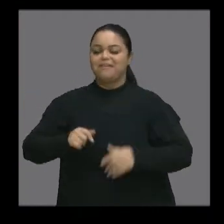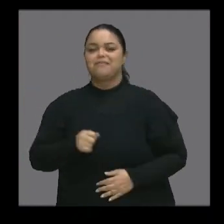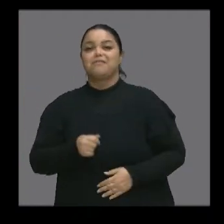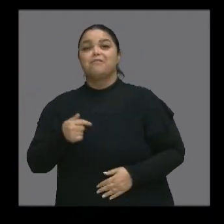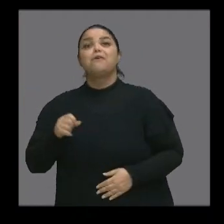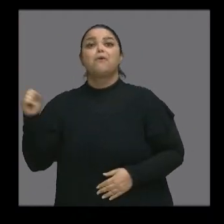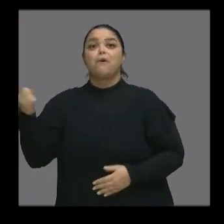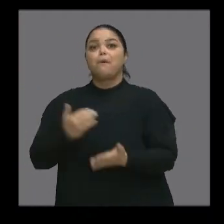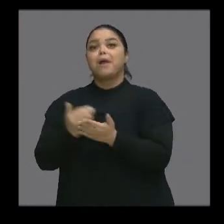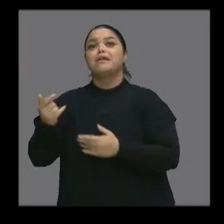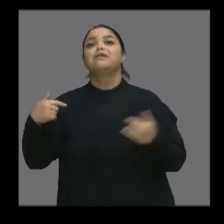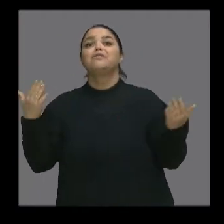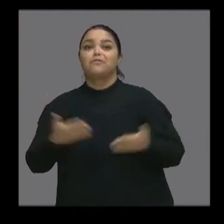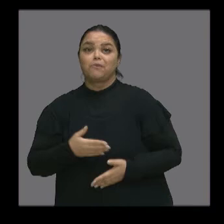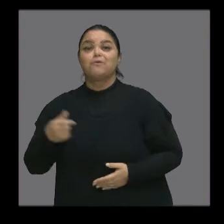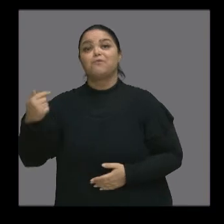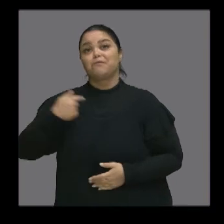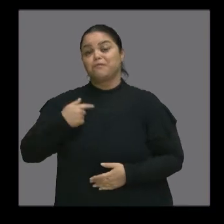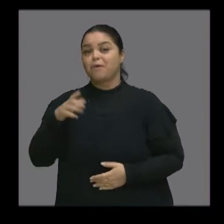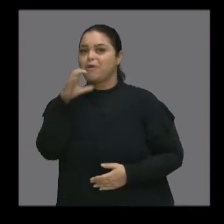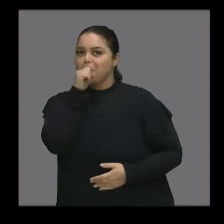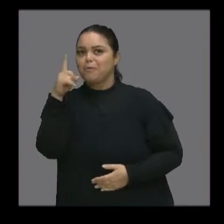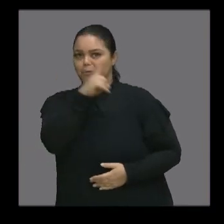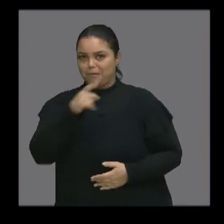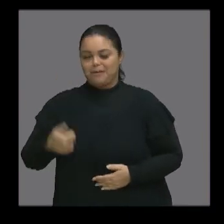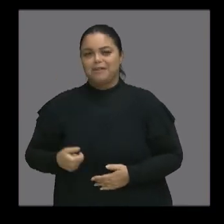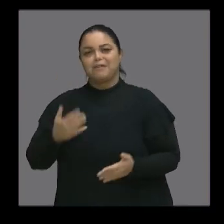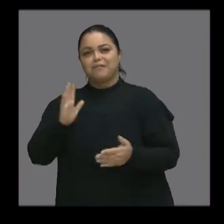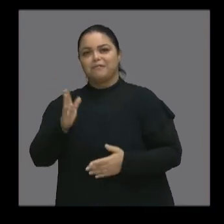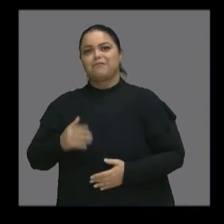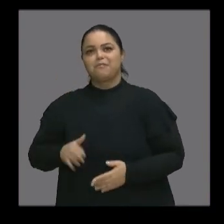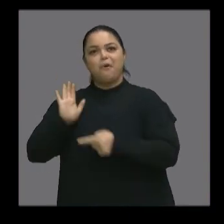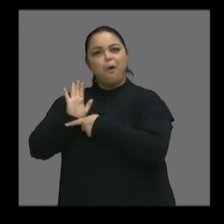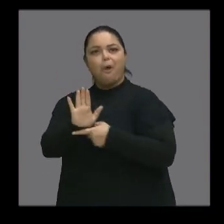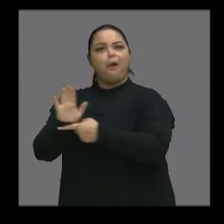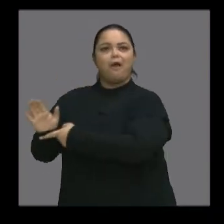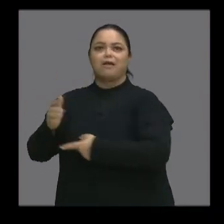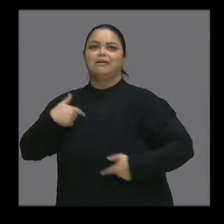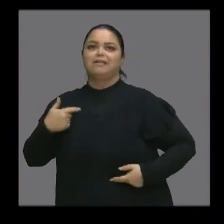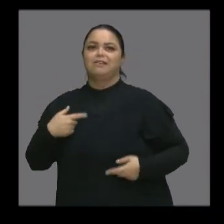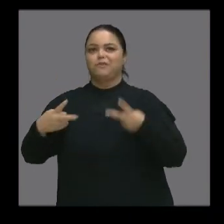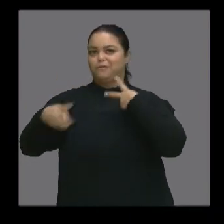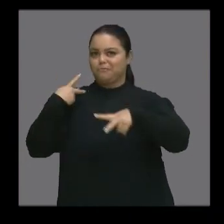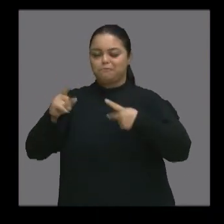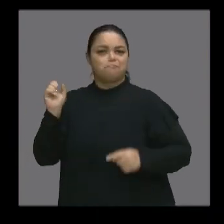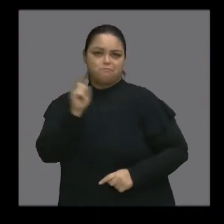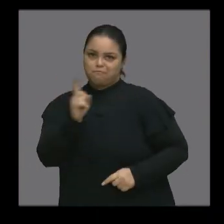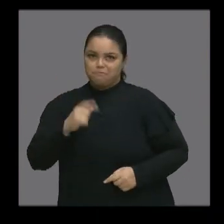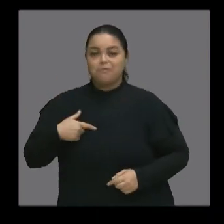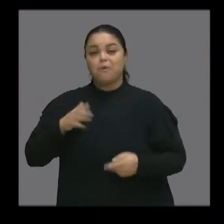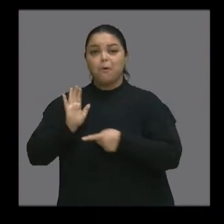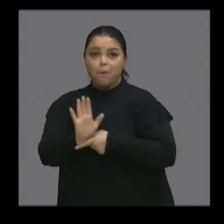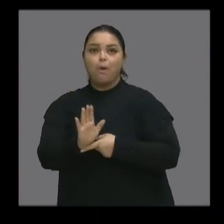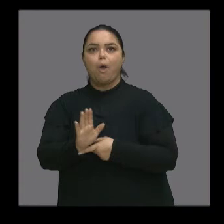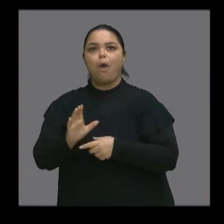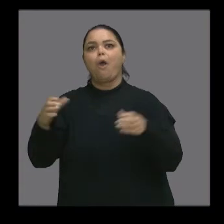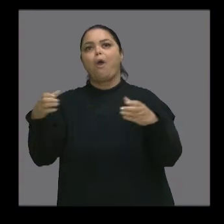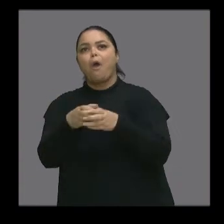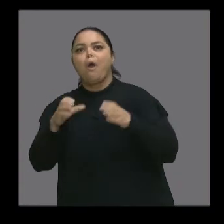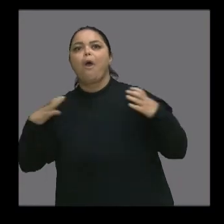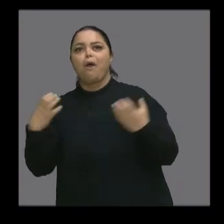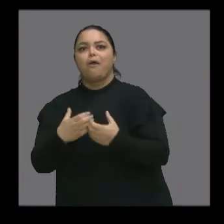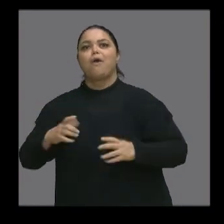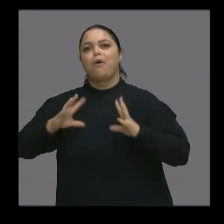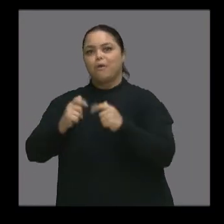semana, exatamente para continuar a minha tarefa. A tarefa de ajudar não só São José dos Campos, mas ajudar a comunidade como um